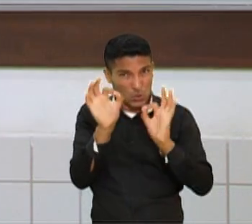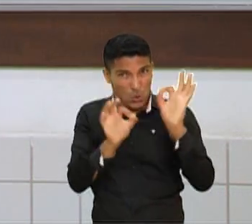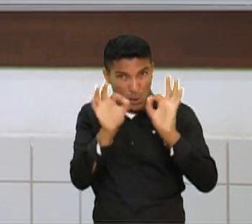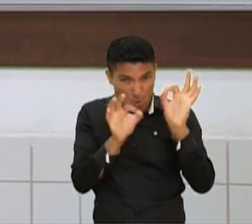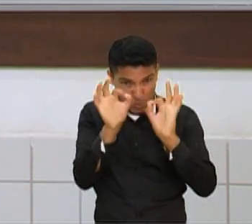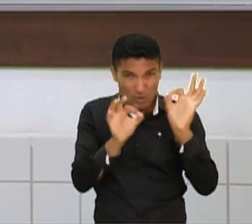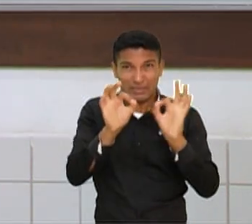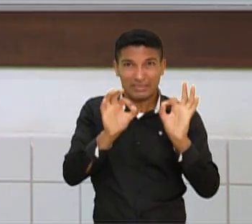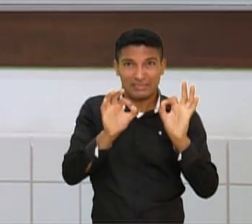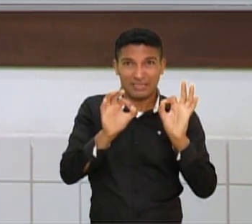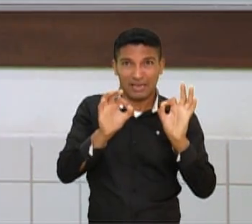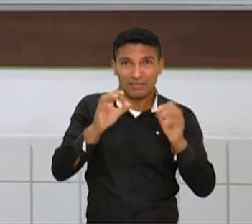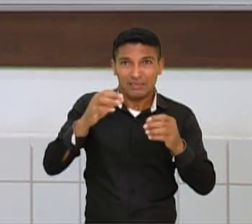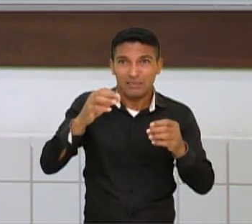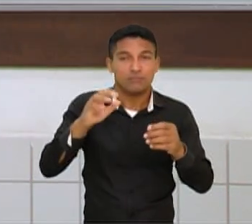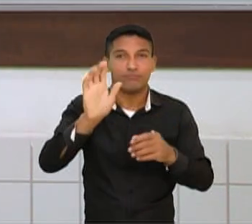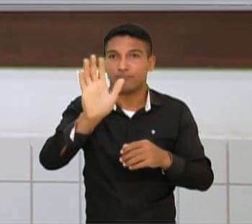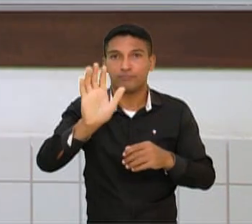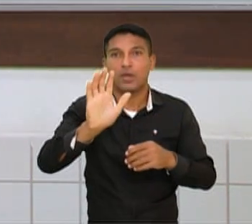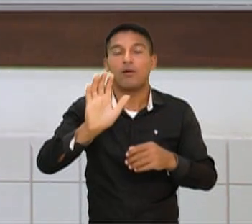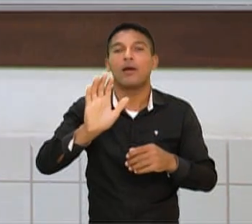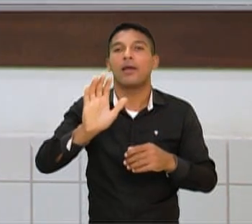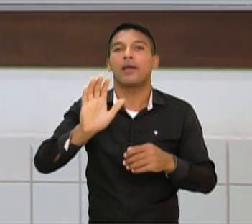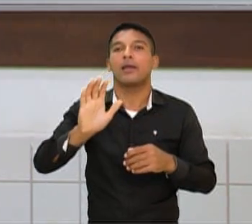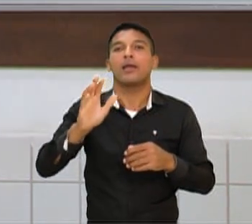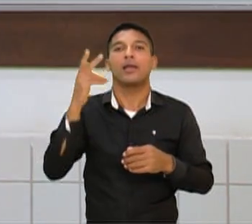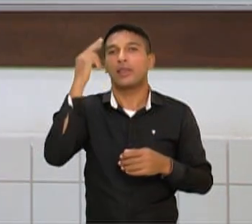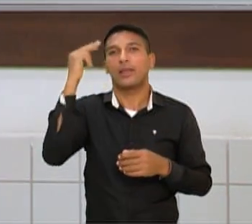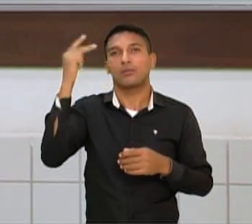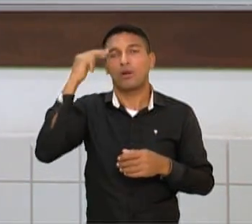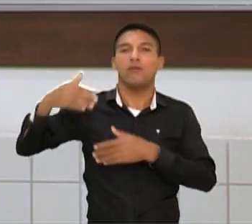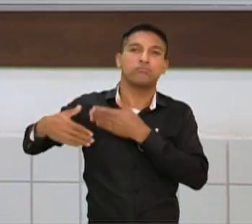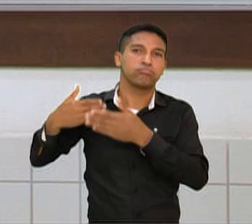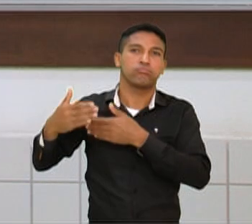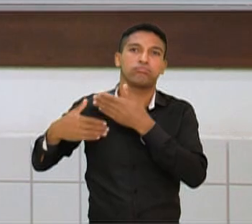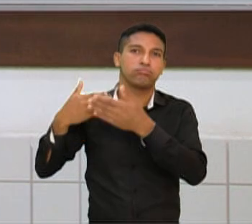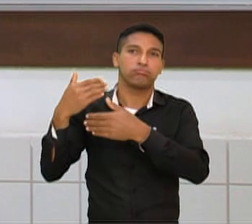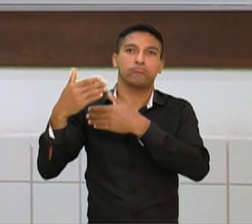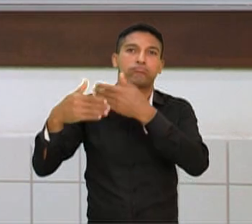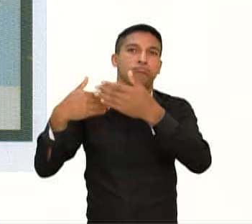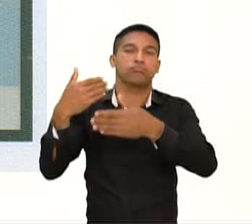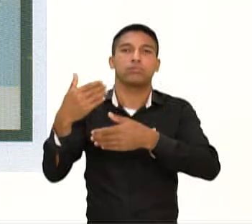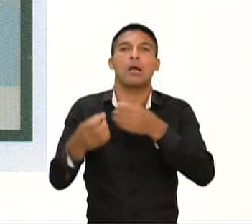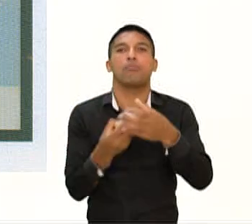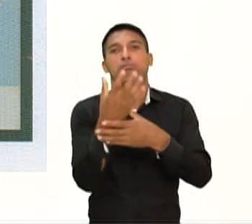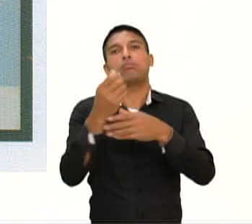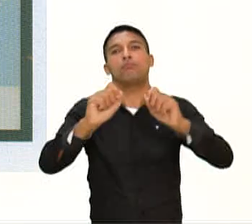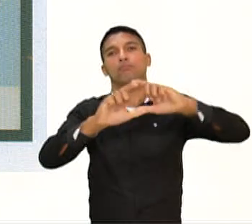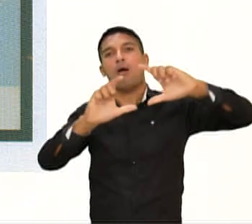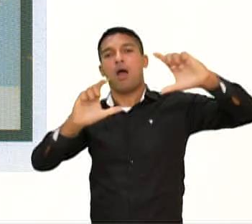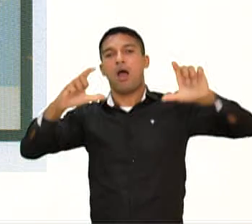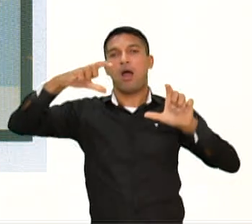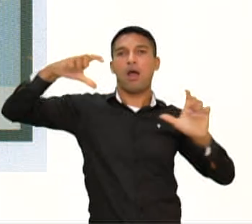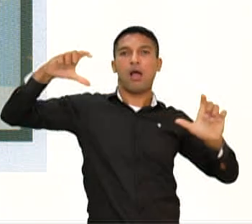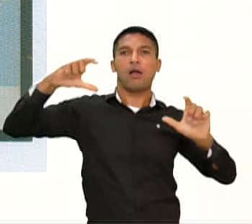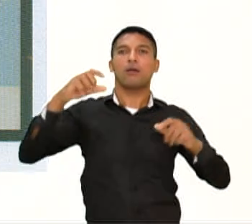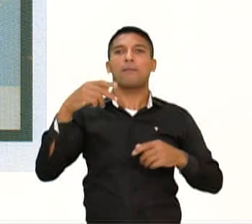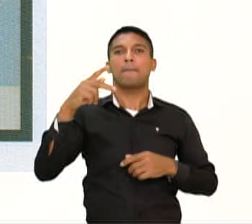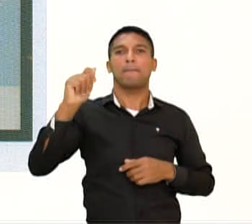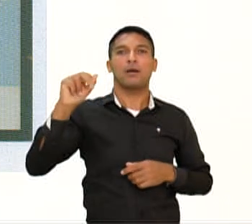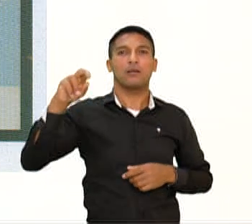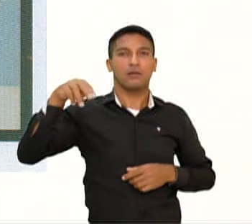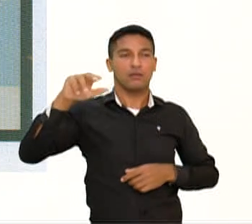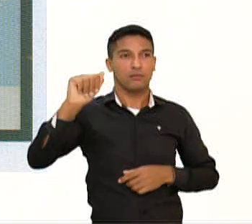pela importância do lugar e pelo sistema facilitado que se oferecia. Aqui mais um, mostrando algumas áreas